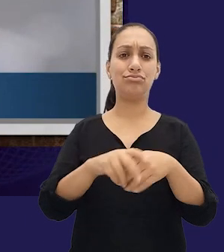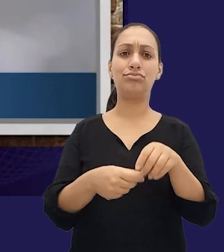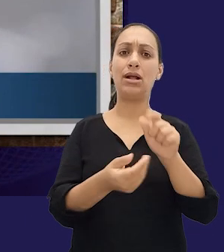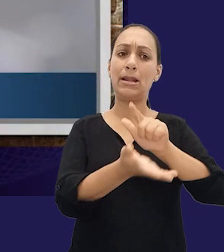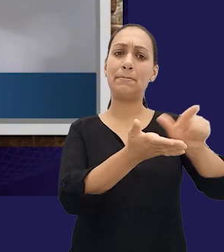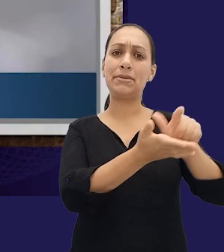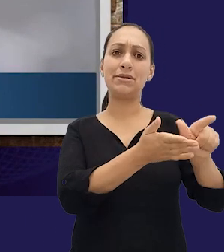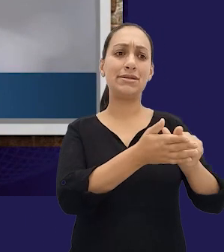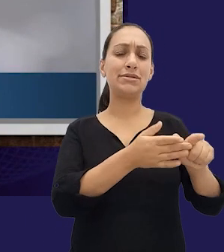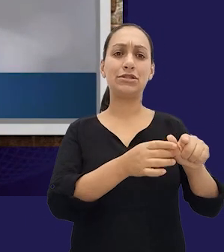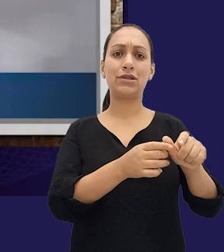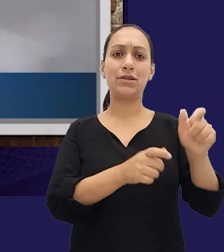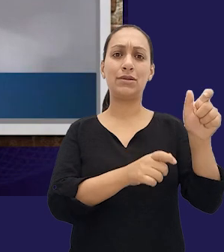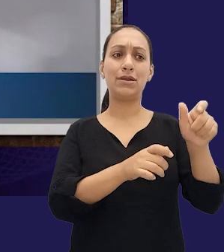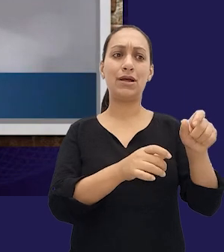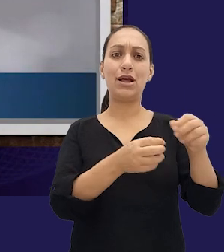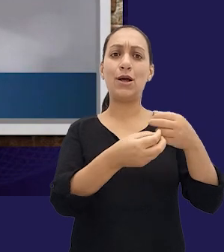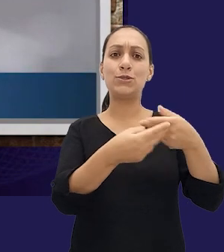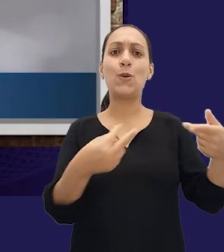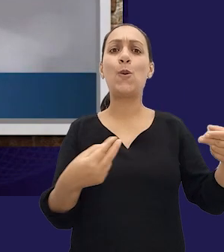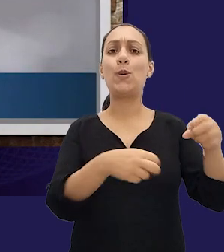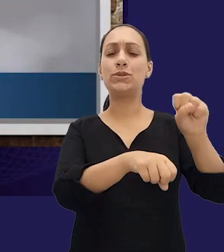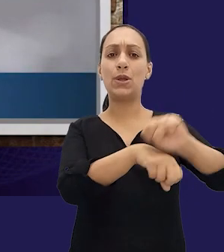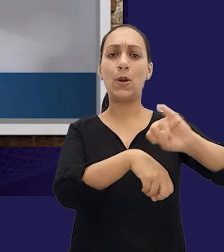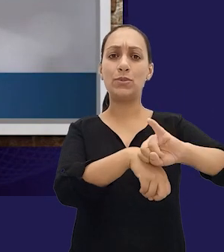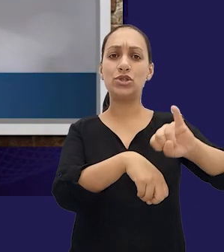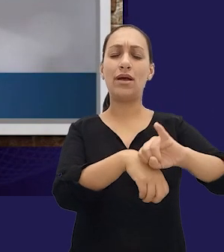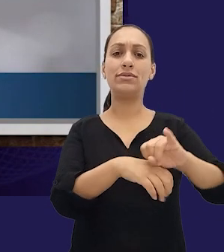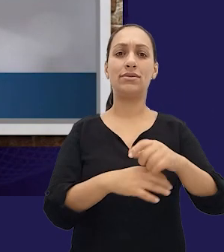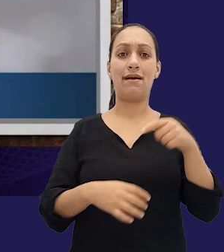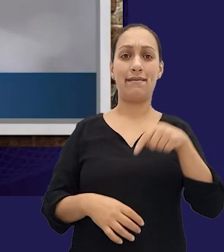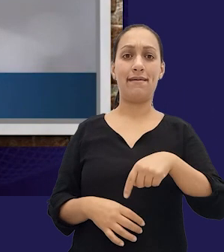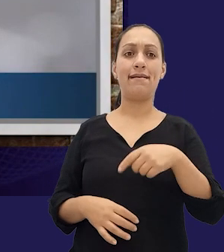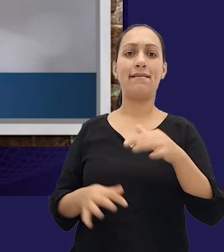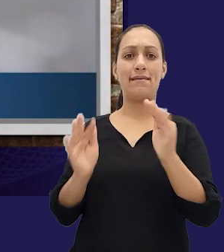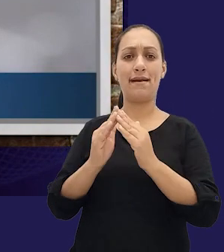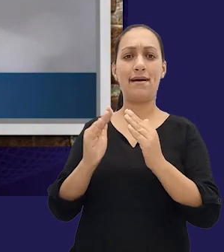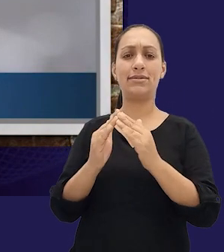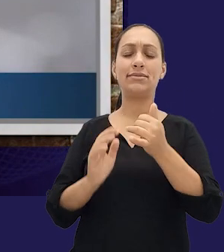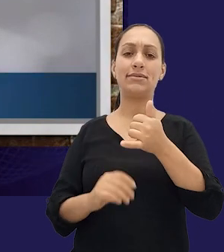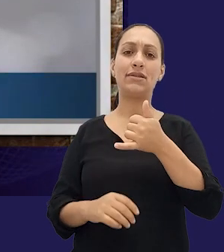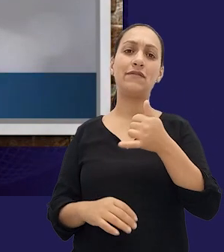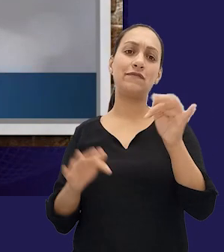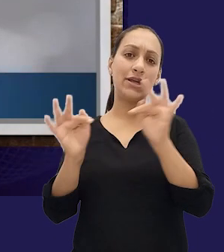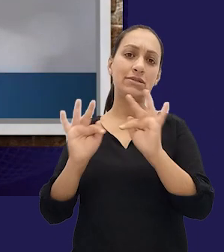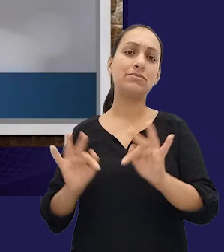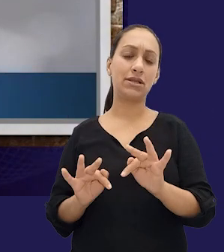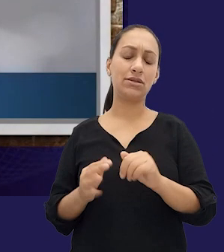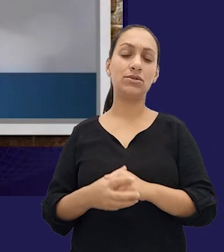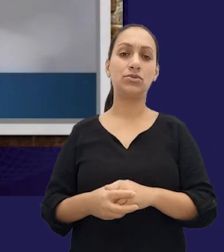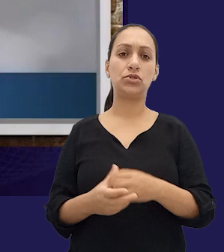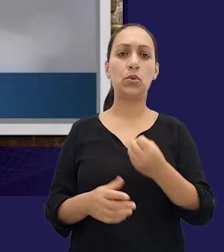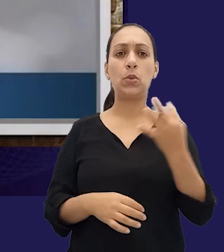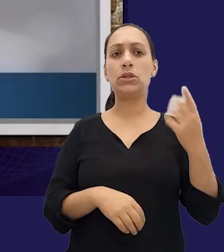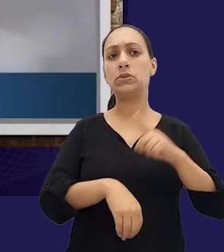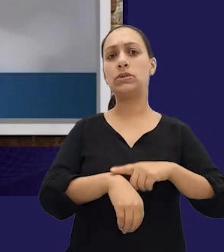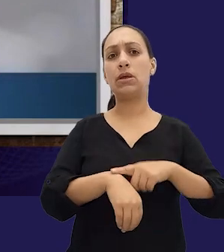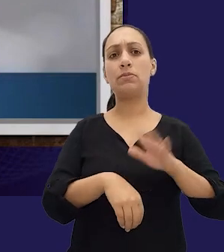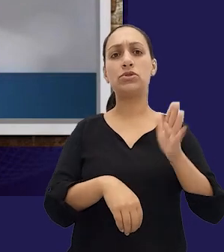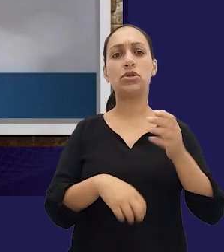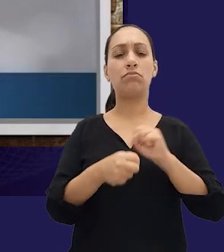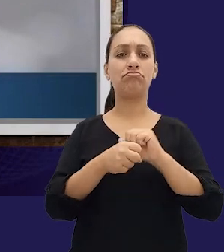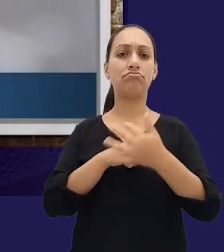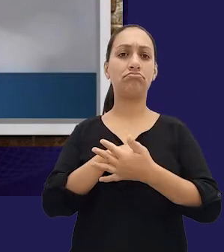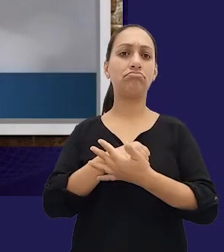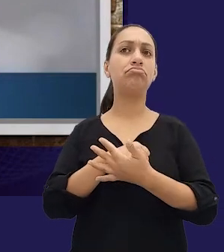de itens, né? Aqui em casa, felizmente, nós estamos aí há quanto tempo de pandemia